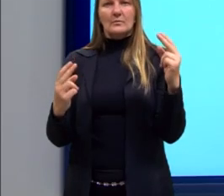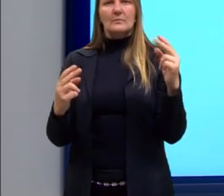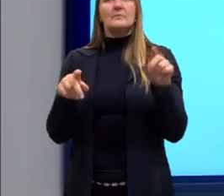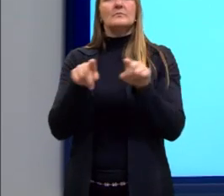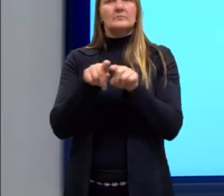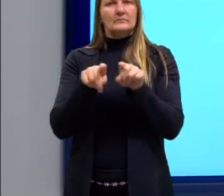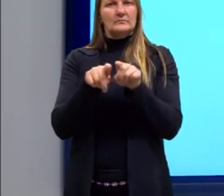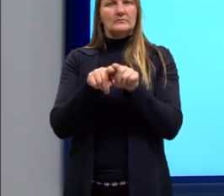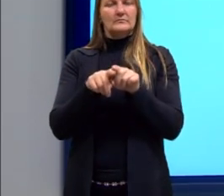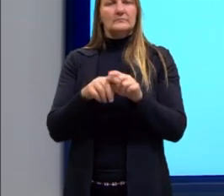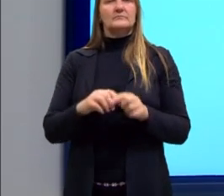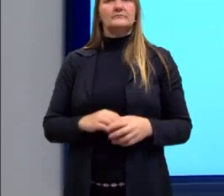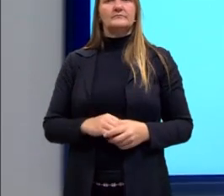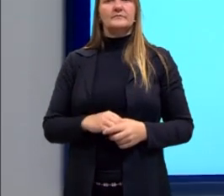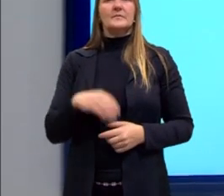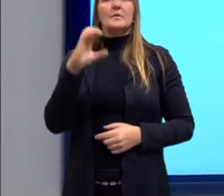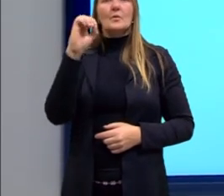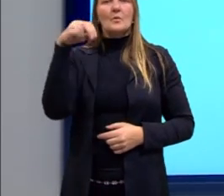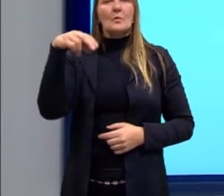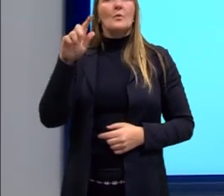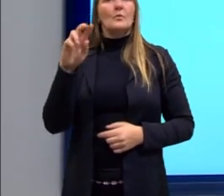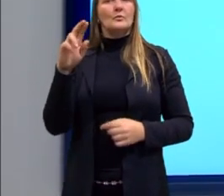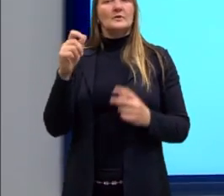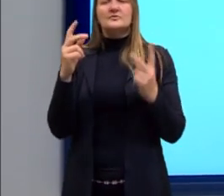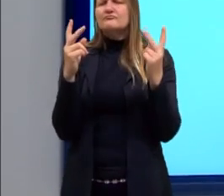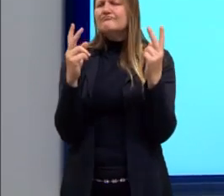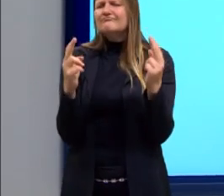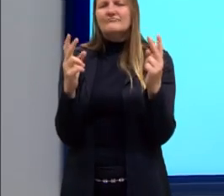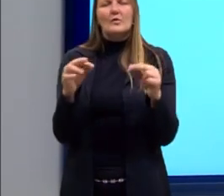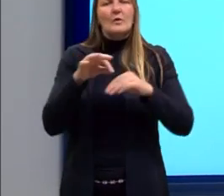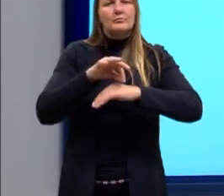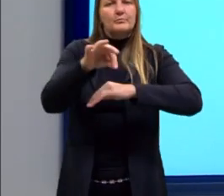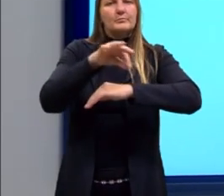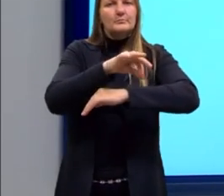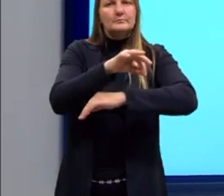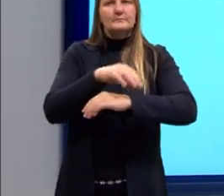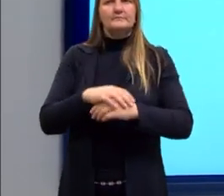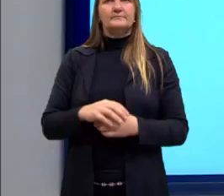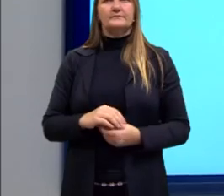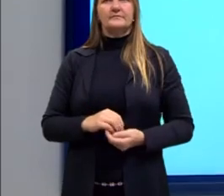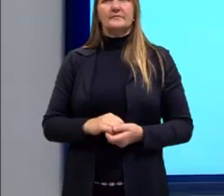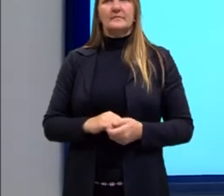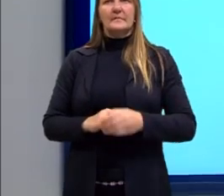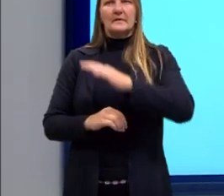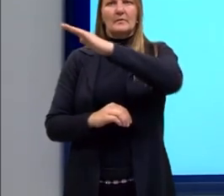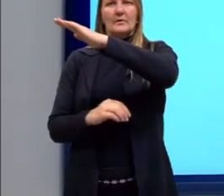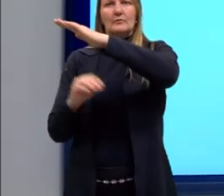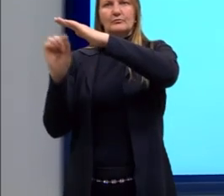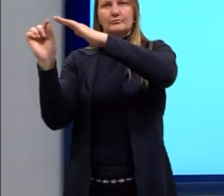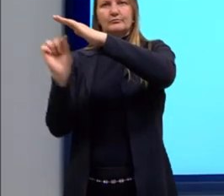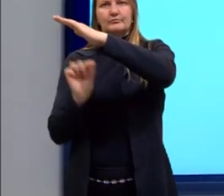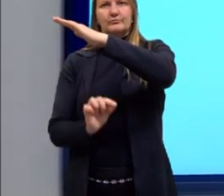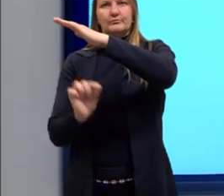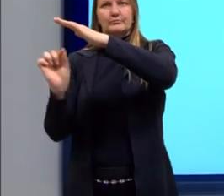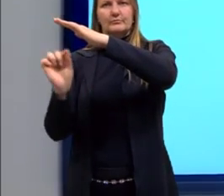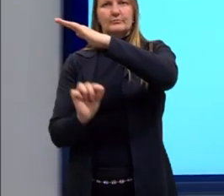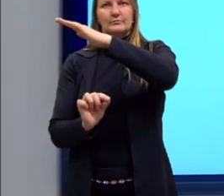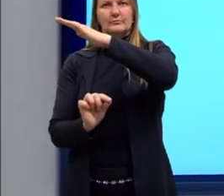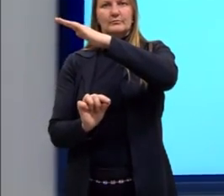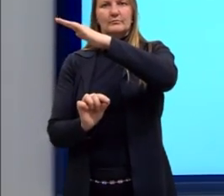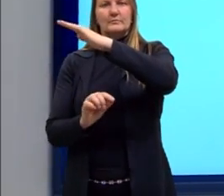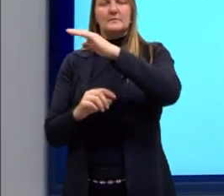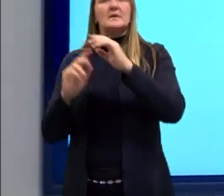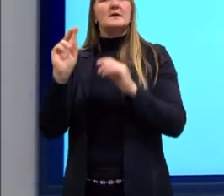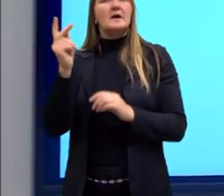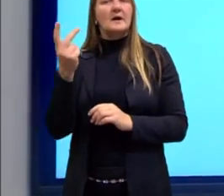e congruentes né mesma medida e o ângulo d e h também são ângulos